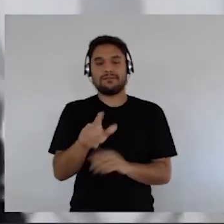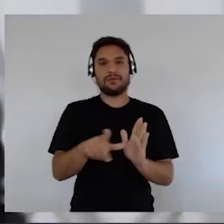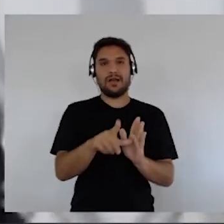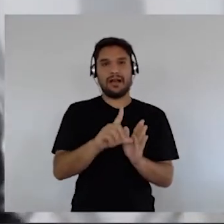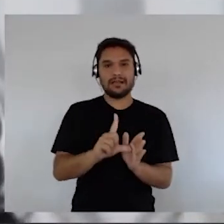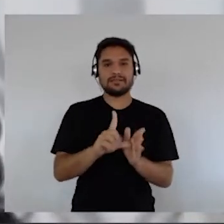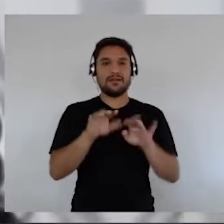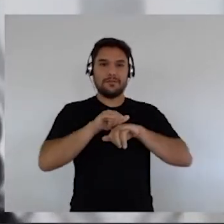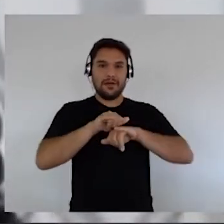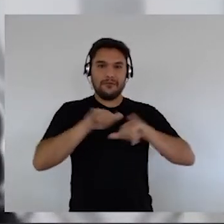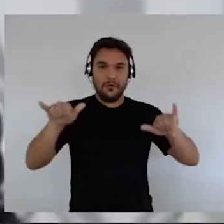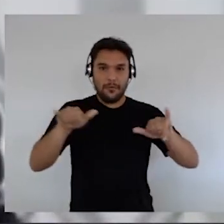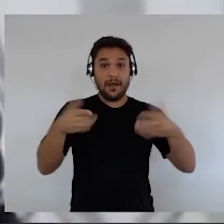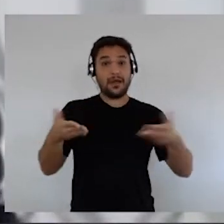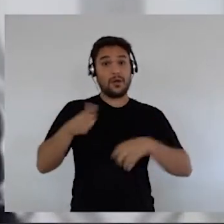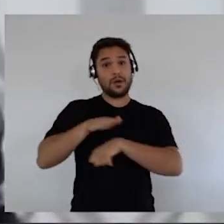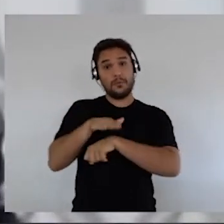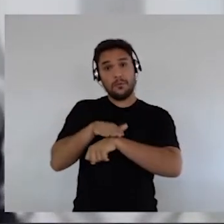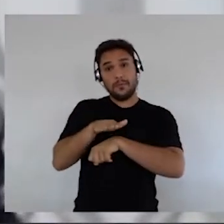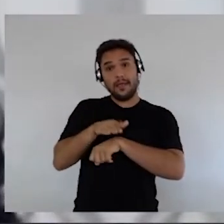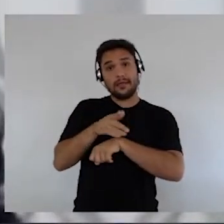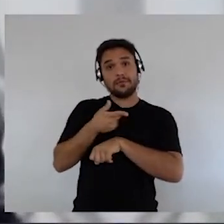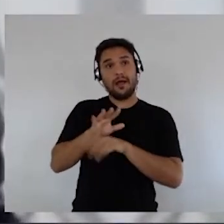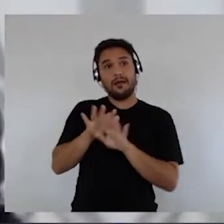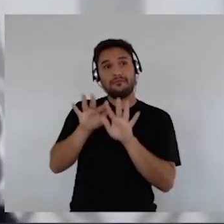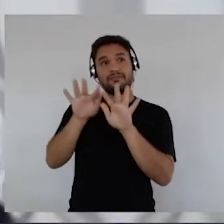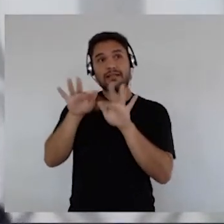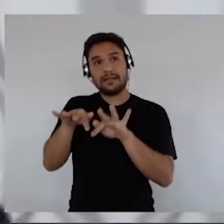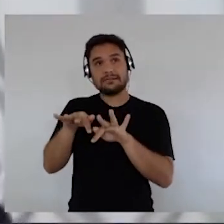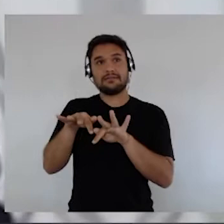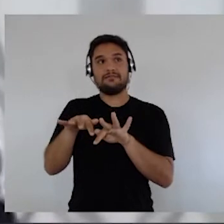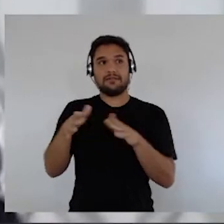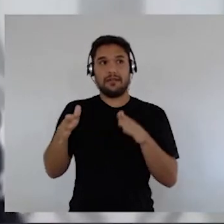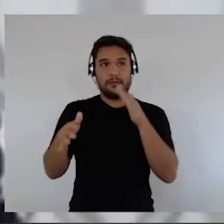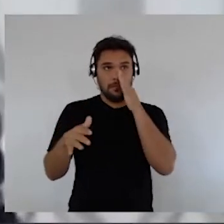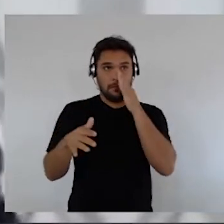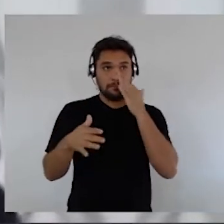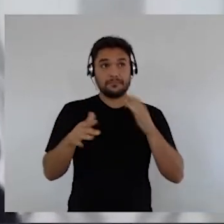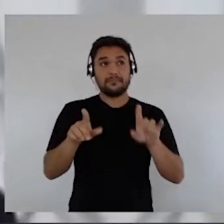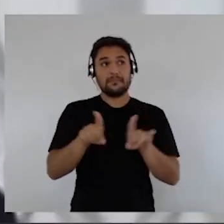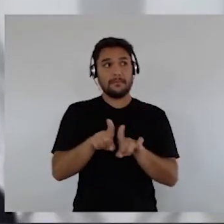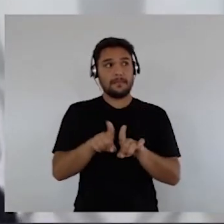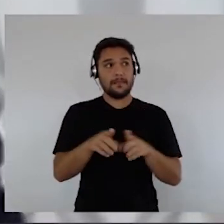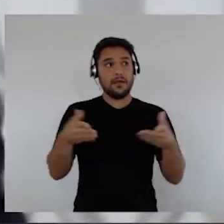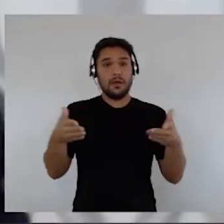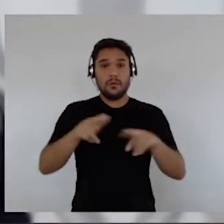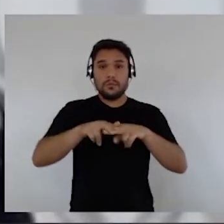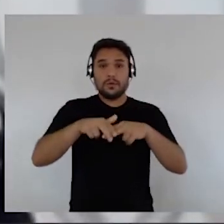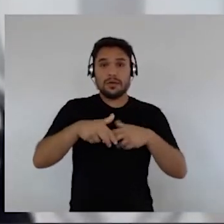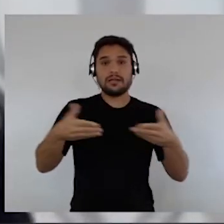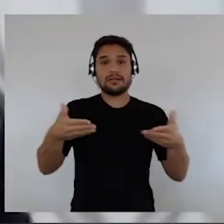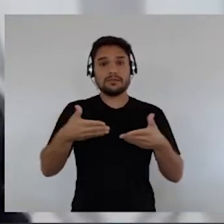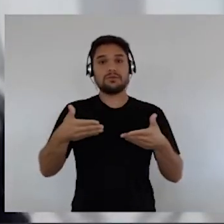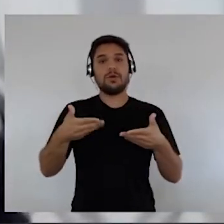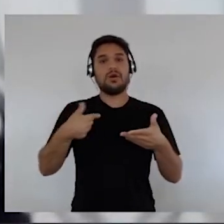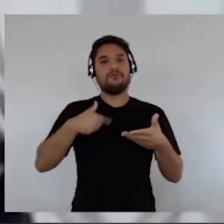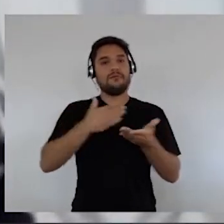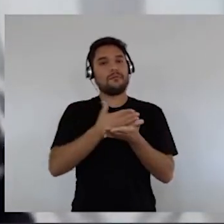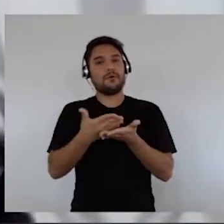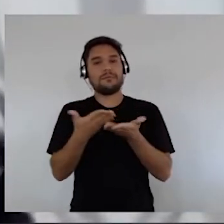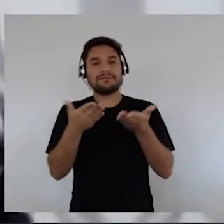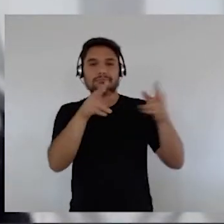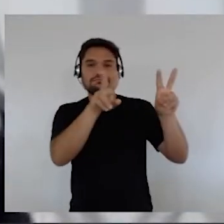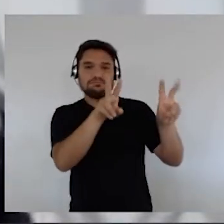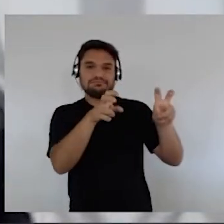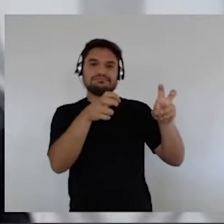para informar que é o momento das suas considerações finais, tá? Desta forma, iniciamos o nosso